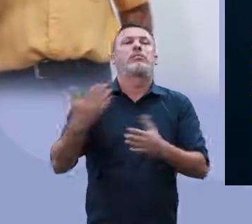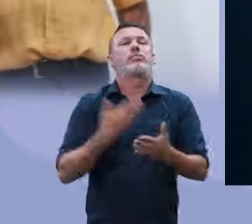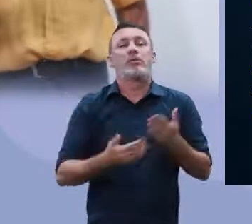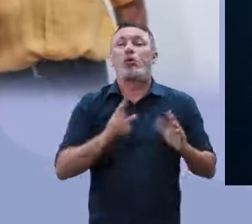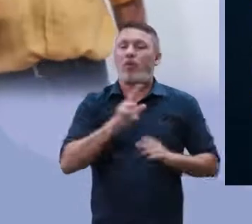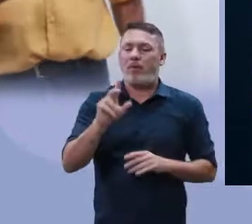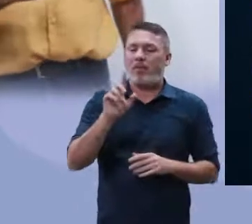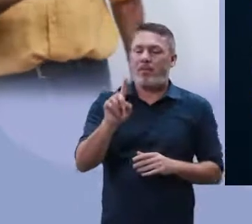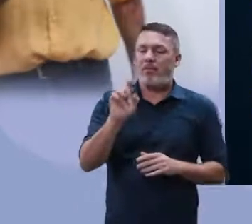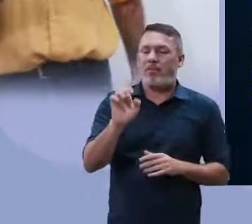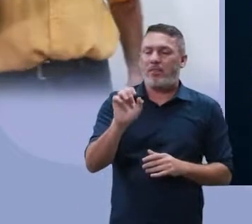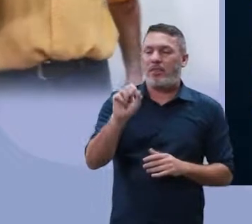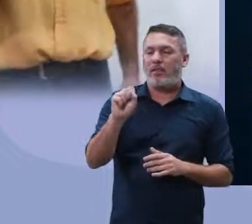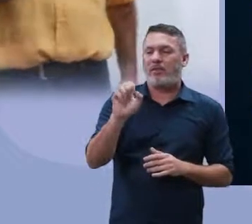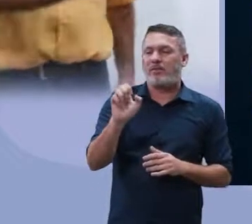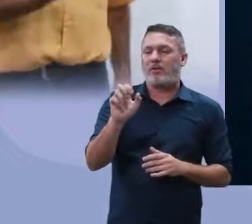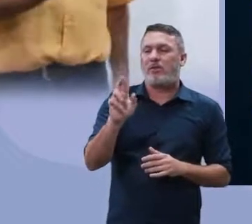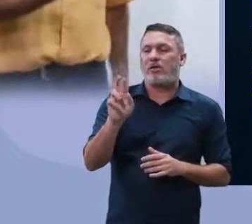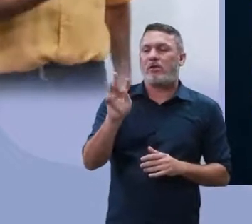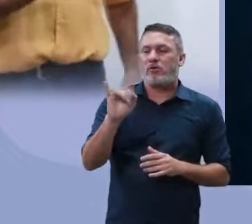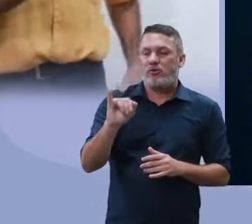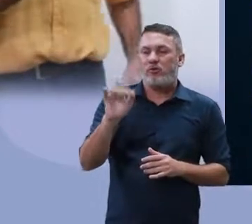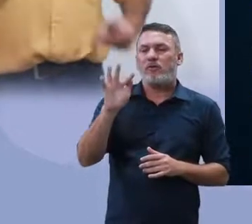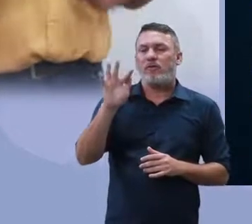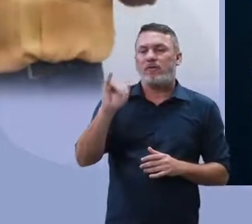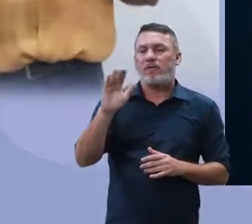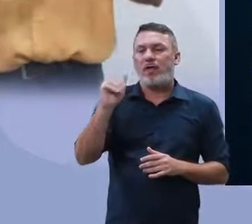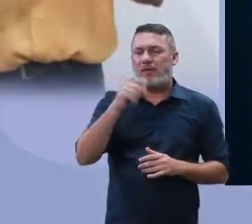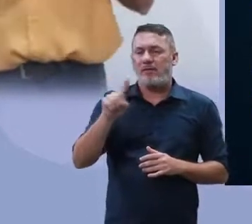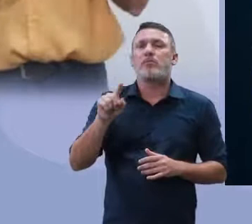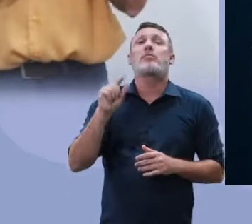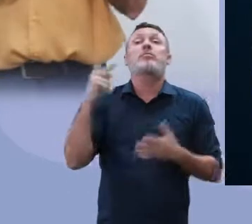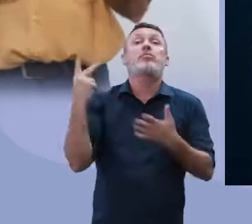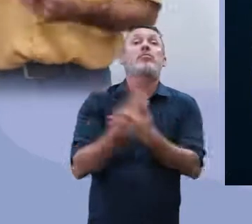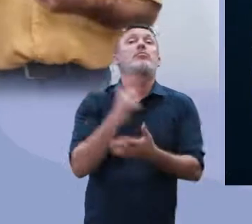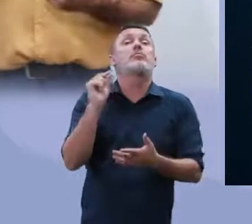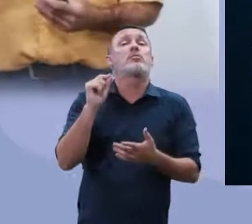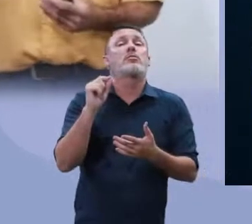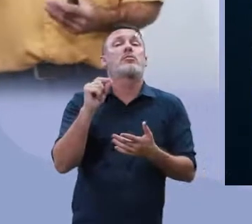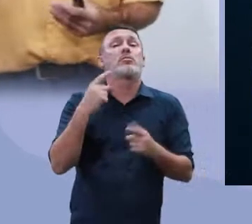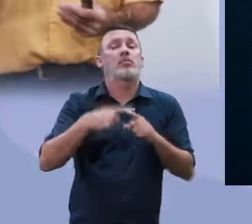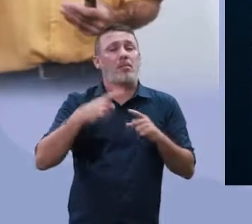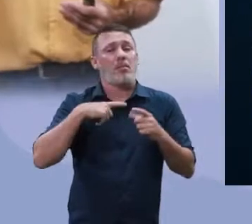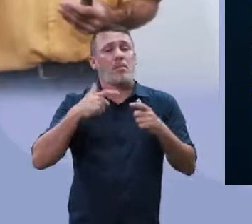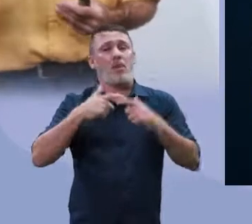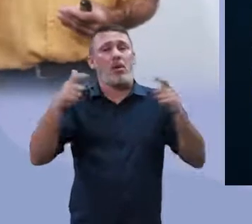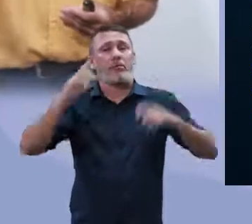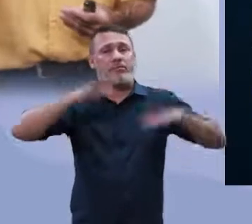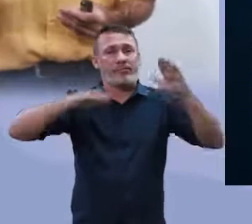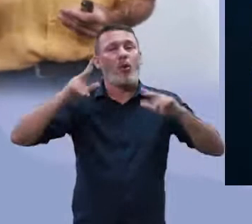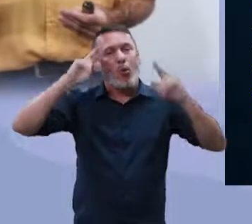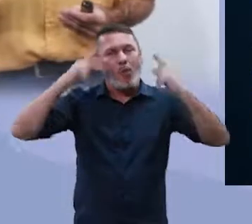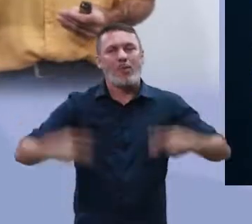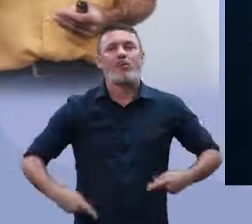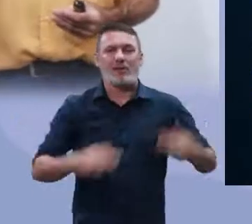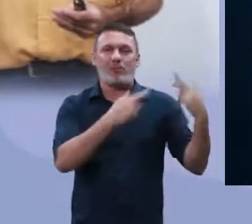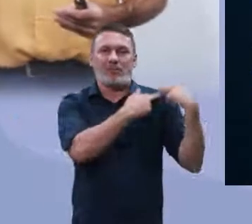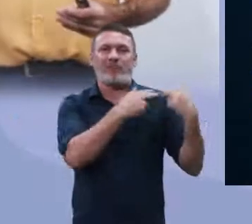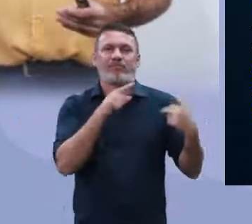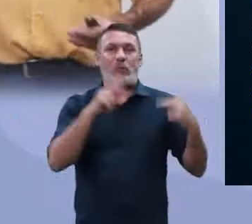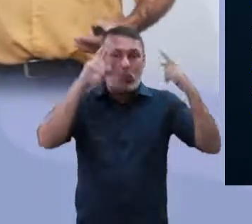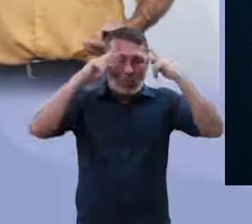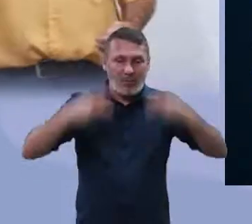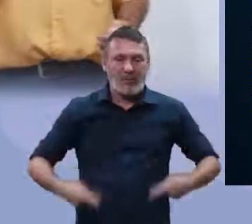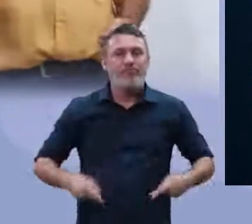de desertificação é algo que acontece e que, na maioria das vezes, você vai ter o fator humano como